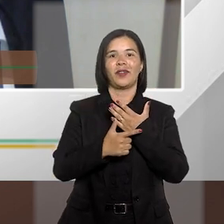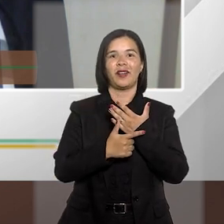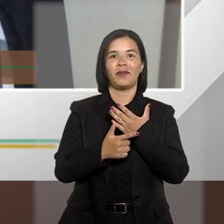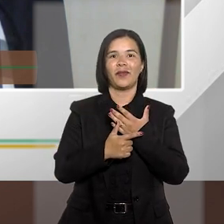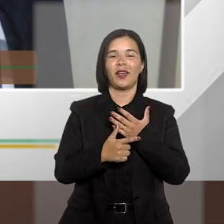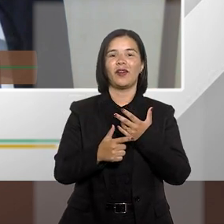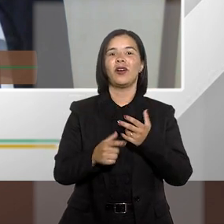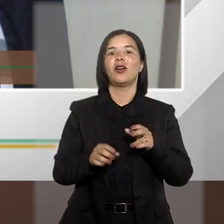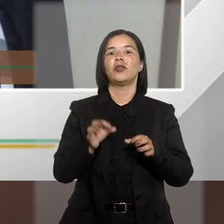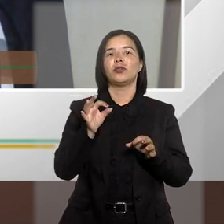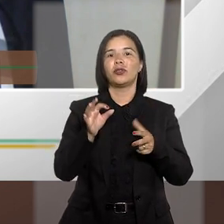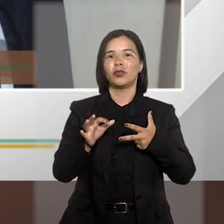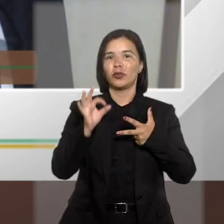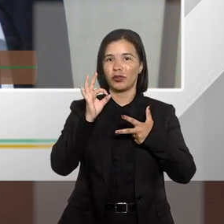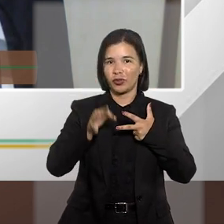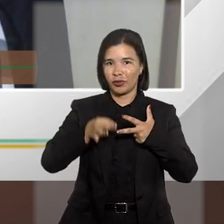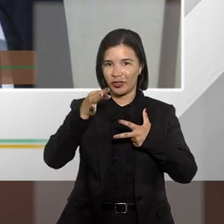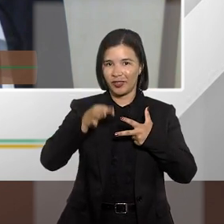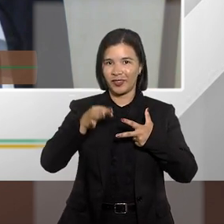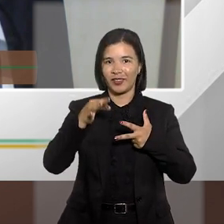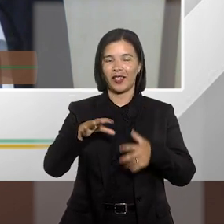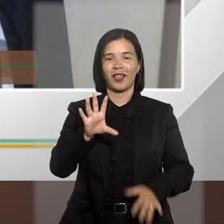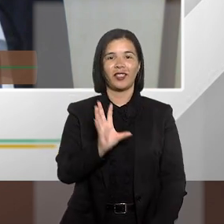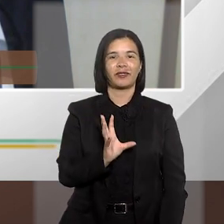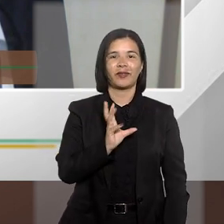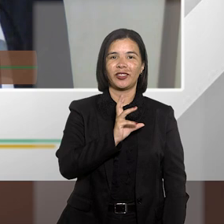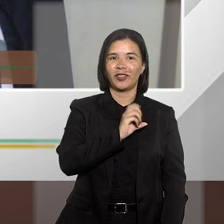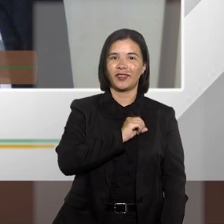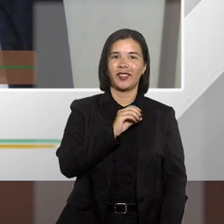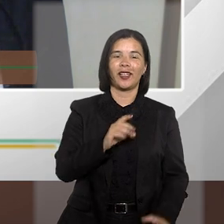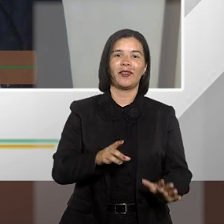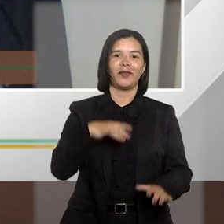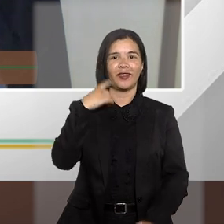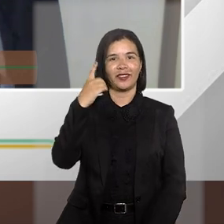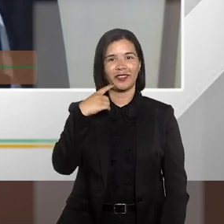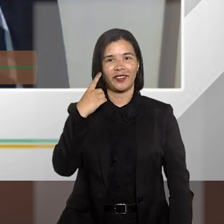do judiciário, que é o que me fez me apaixonar profundamente pelo direito.